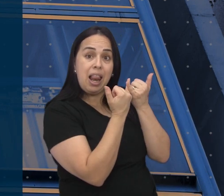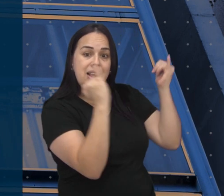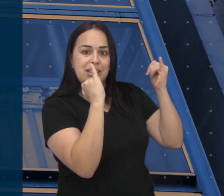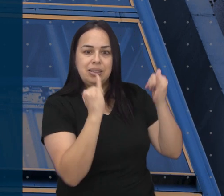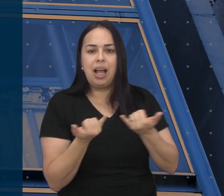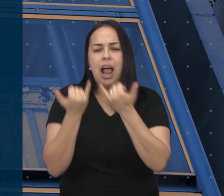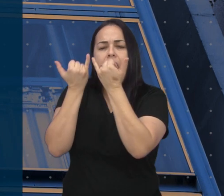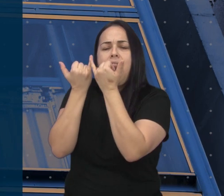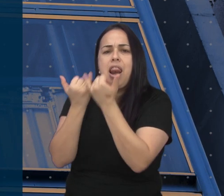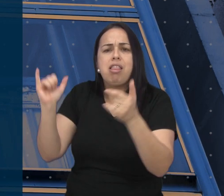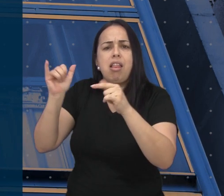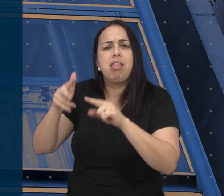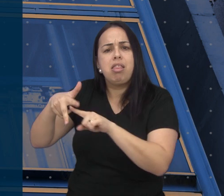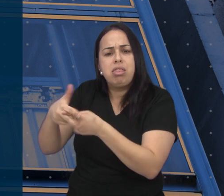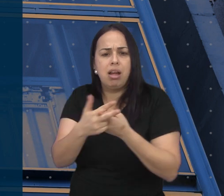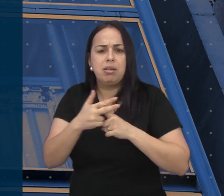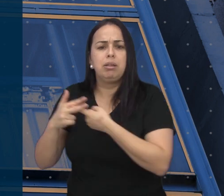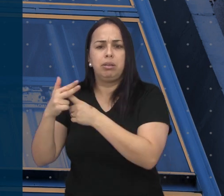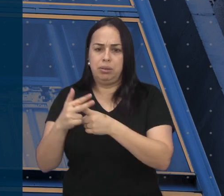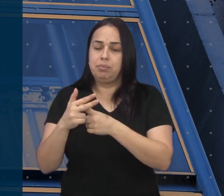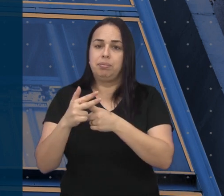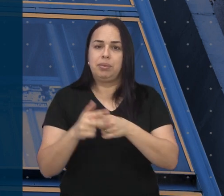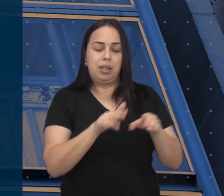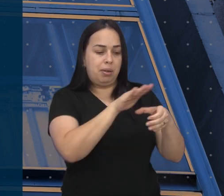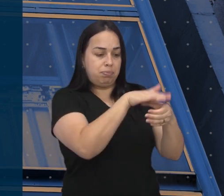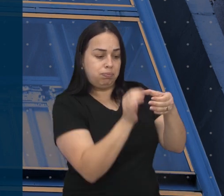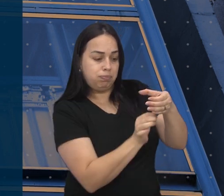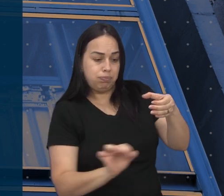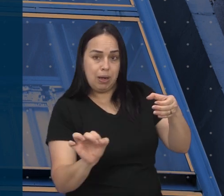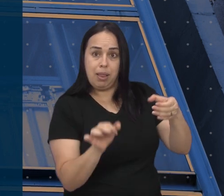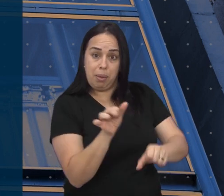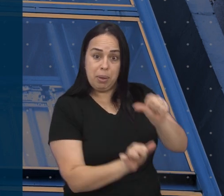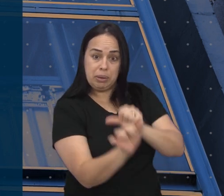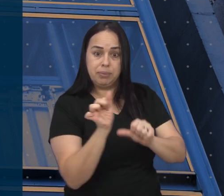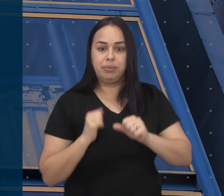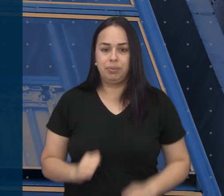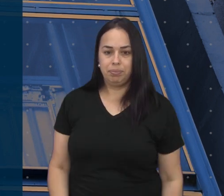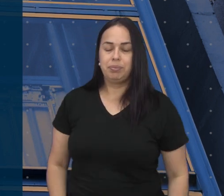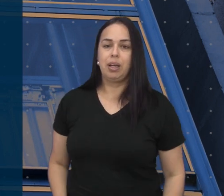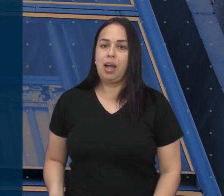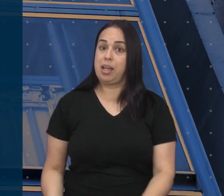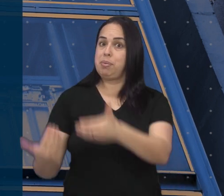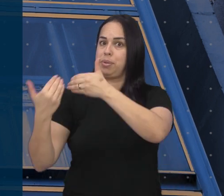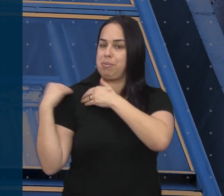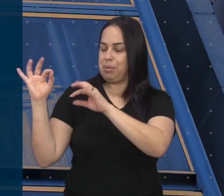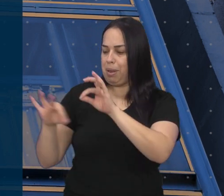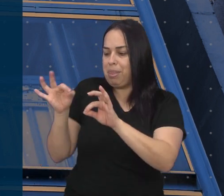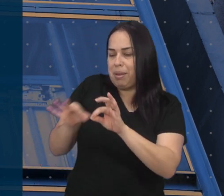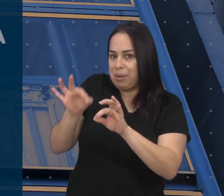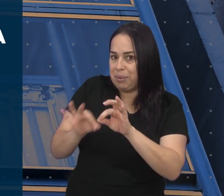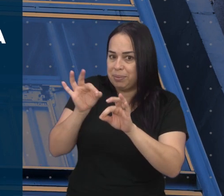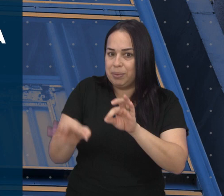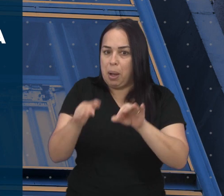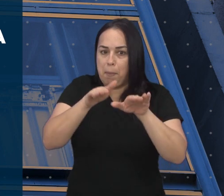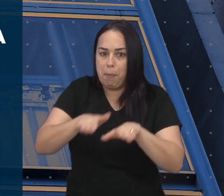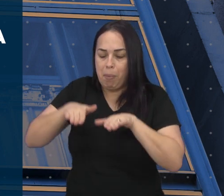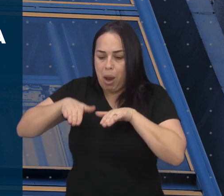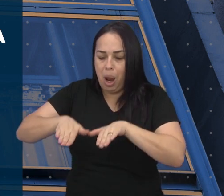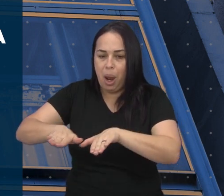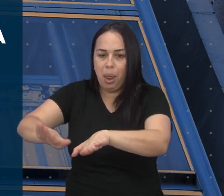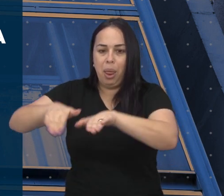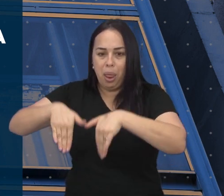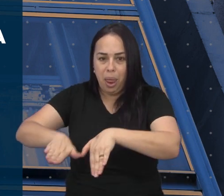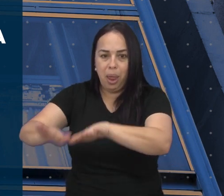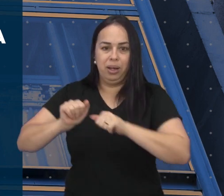instalações, eletricista de manutenção em geral, encanador de manutenção, encarregado de costura e confecção, marceneiro